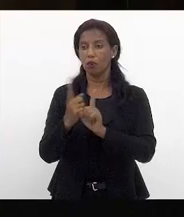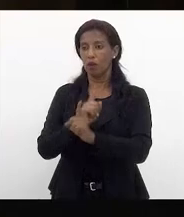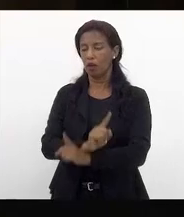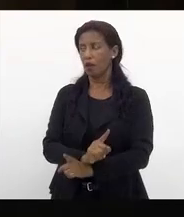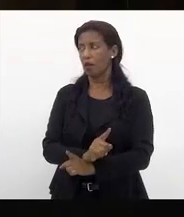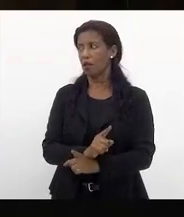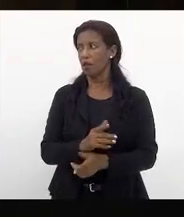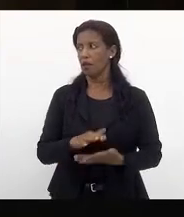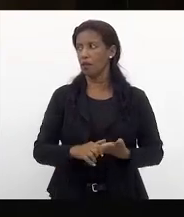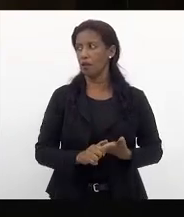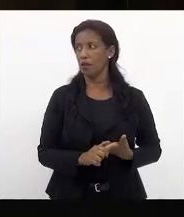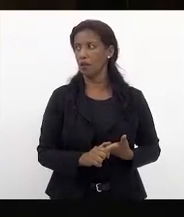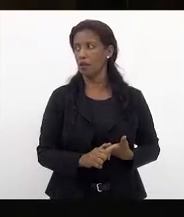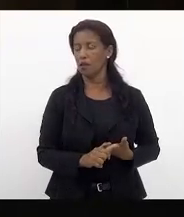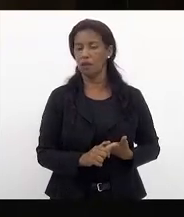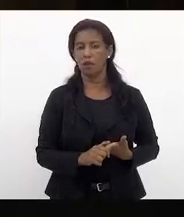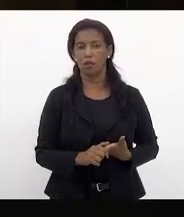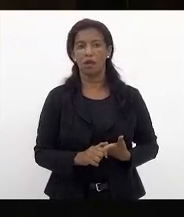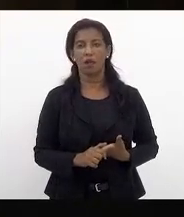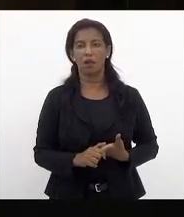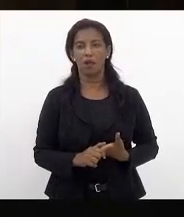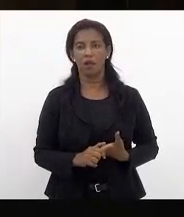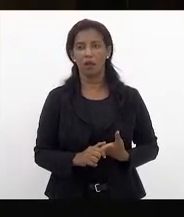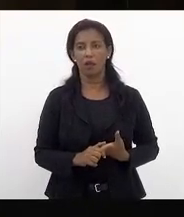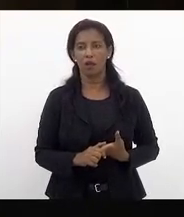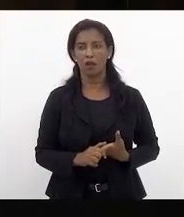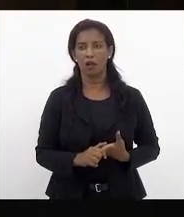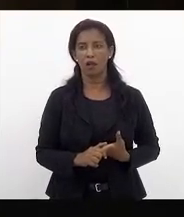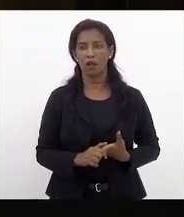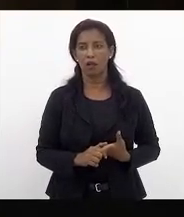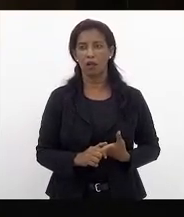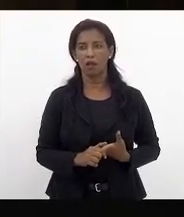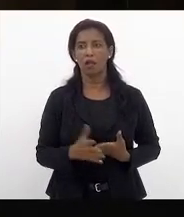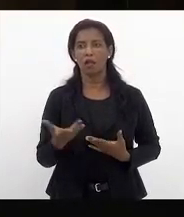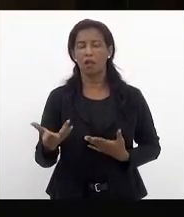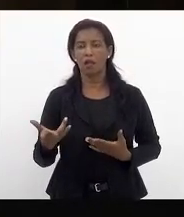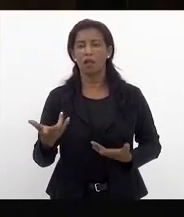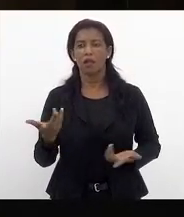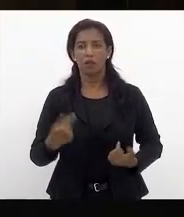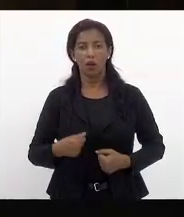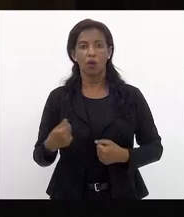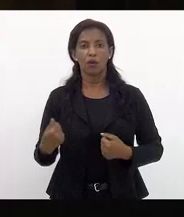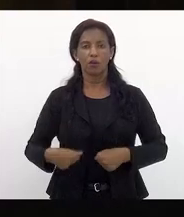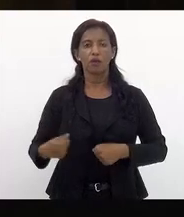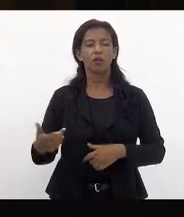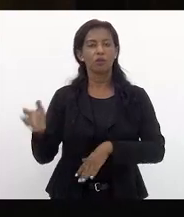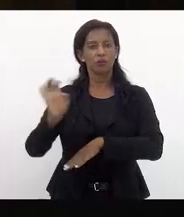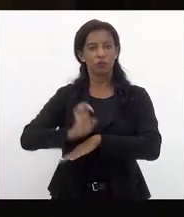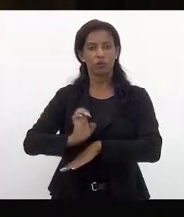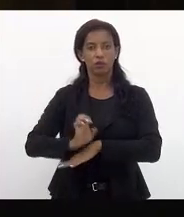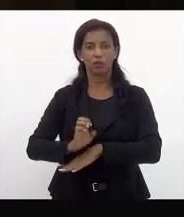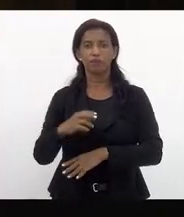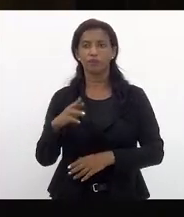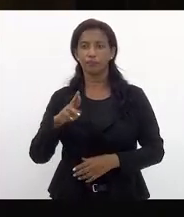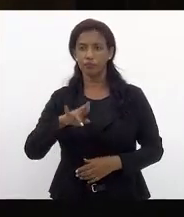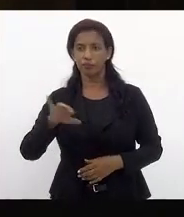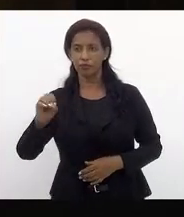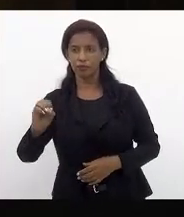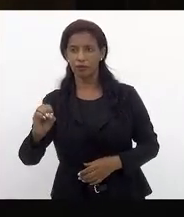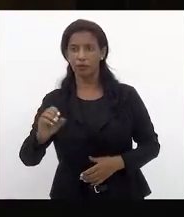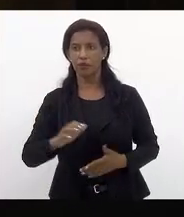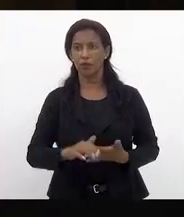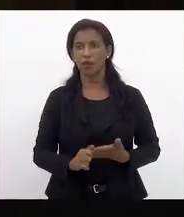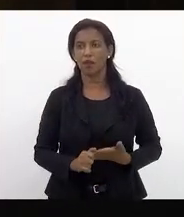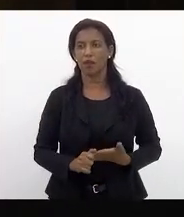se precarizaram. A crise social, política e econômica do Estado do Rio de Janeiro diminuiu?